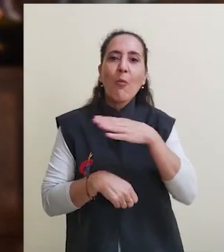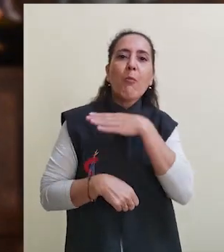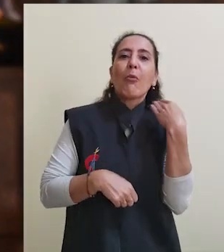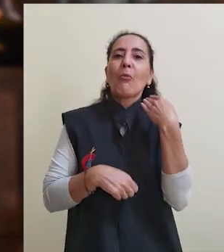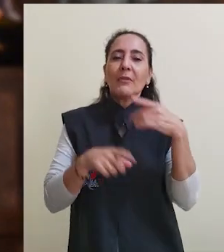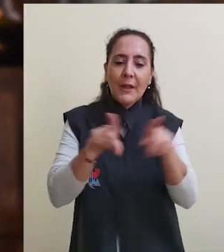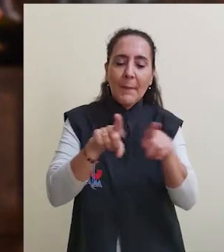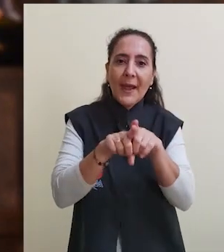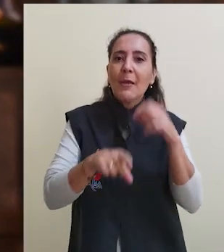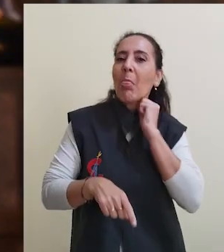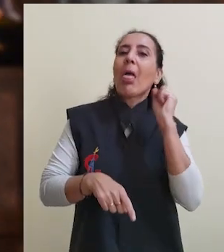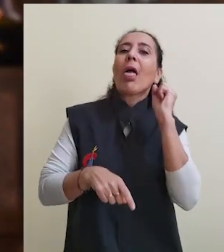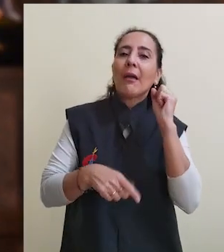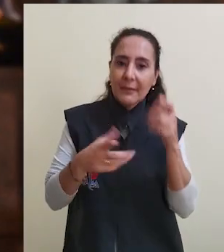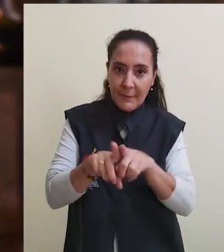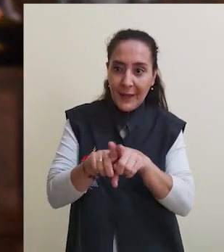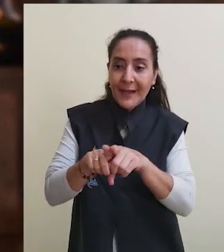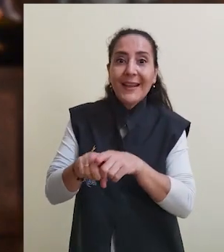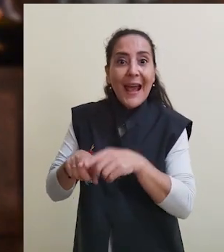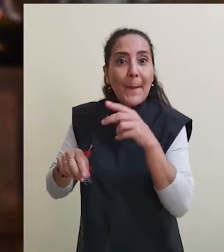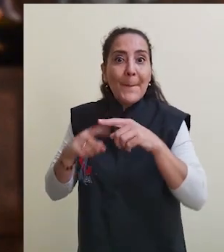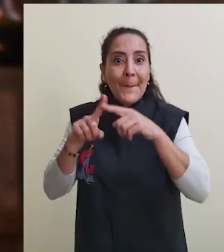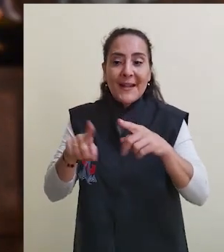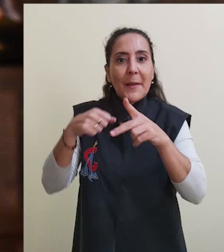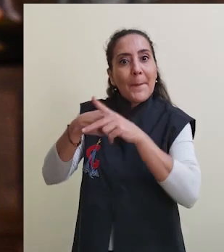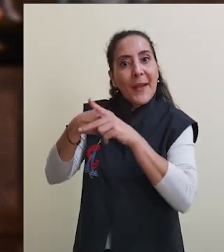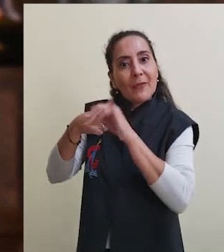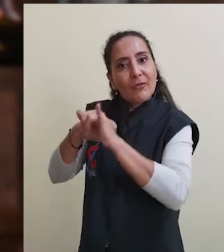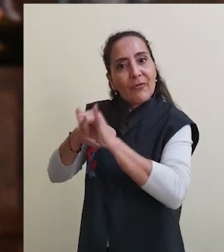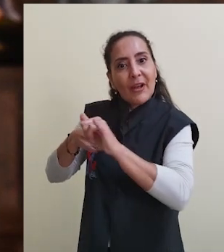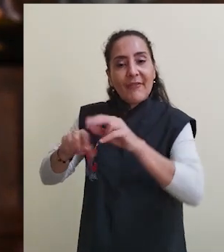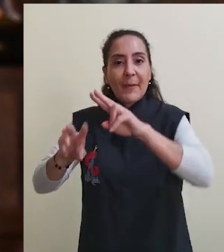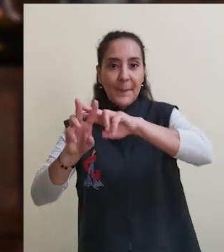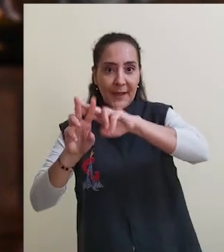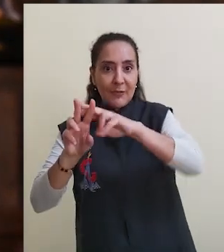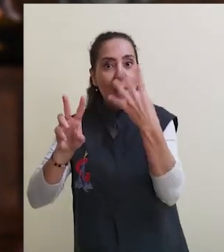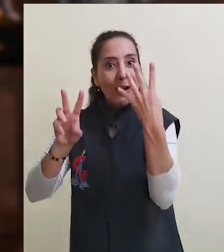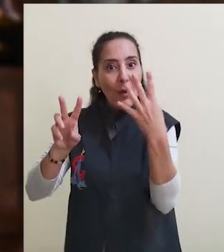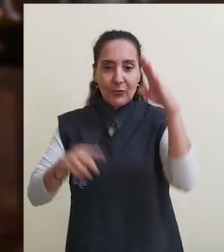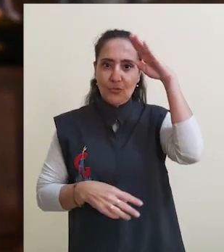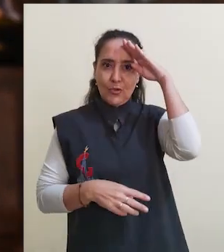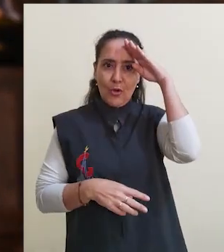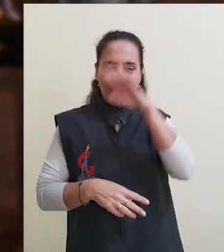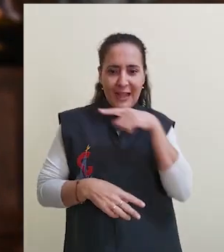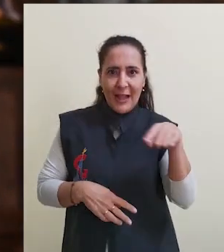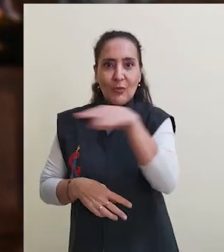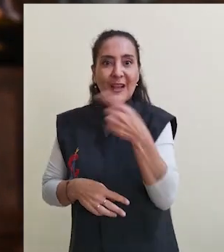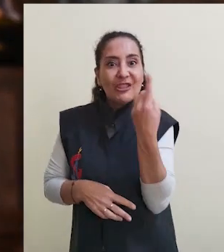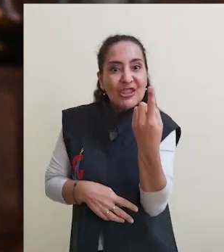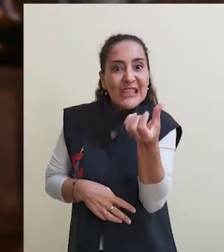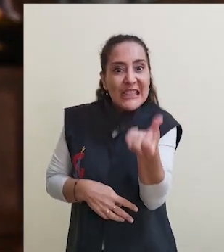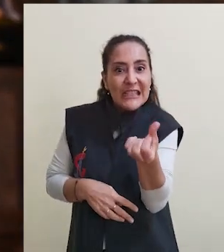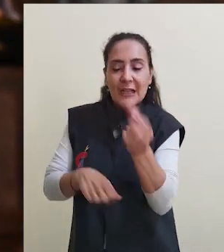lá, enquanto Pedro era mantido na prisão, guardado por 4 grupos de soldados, com 4 soldados cada um,